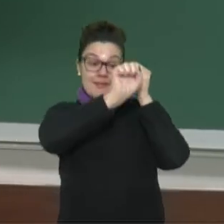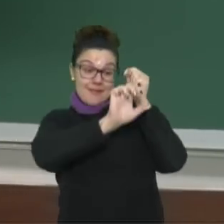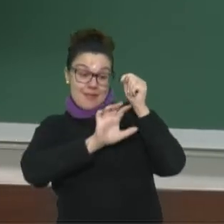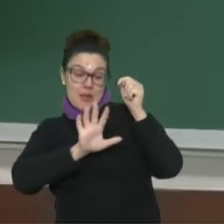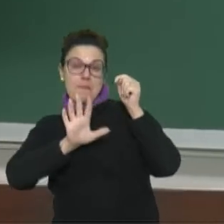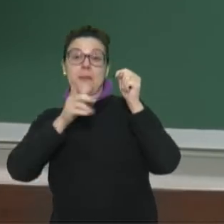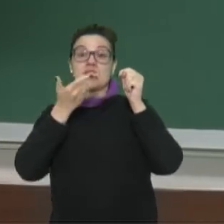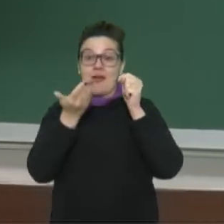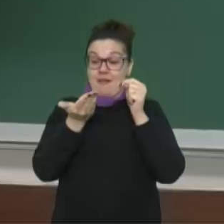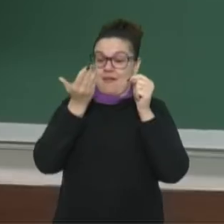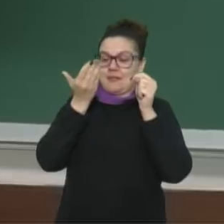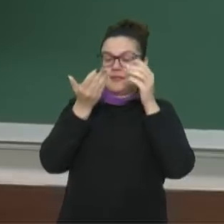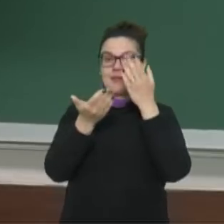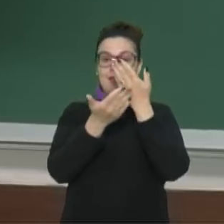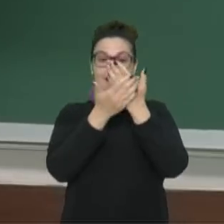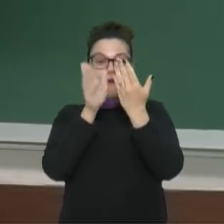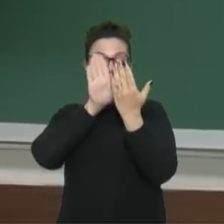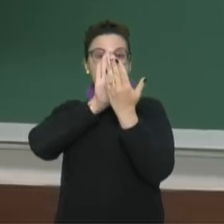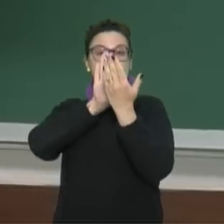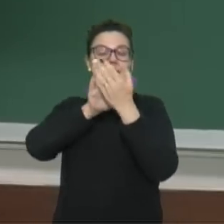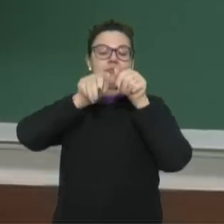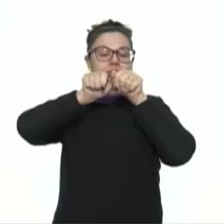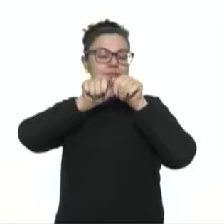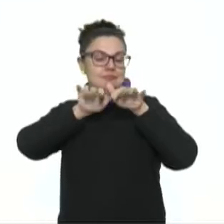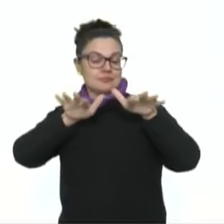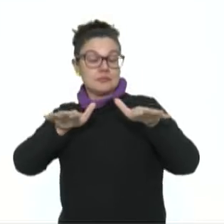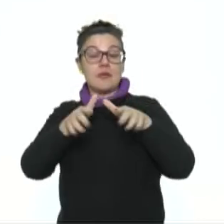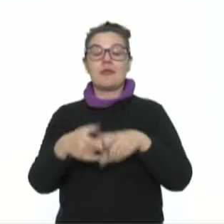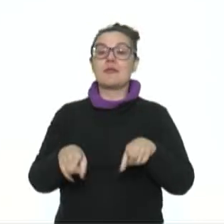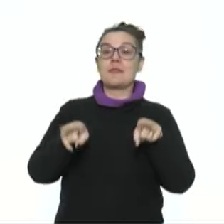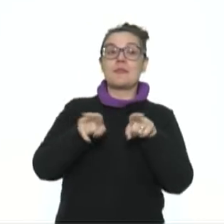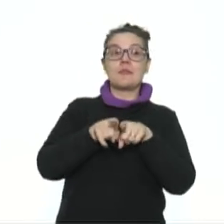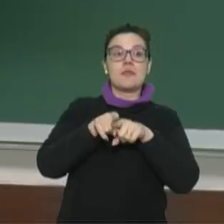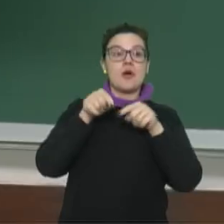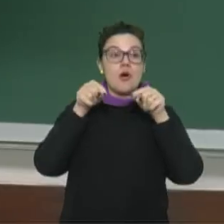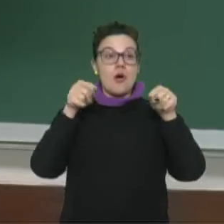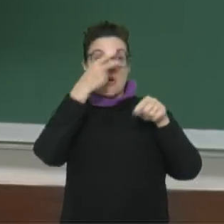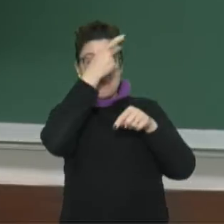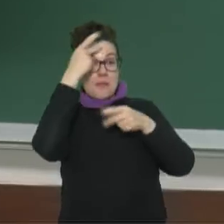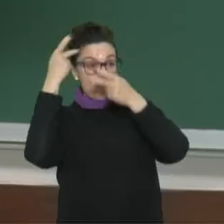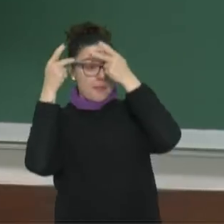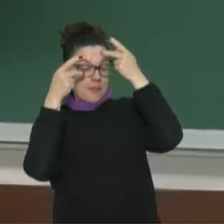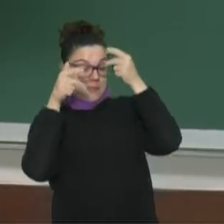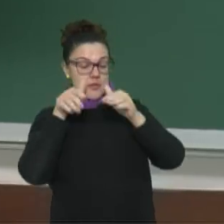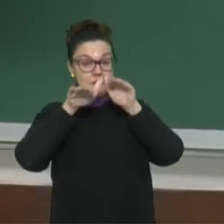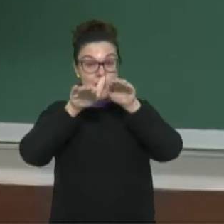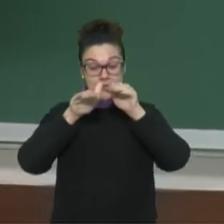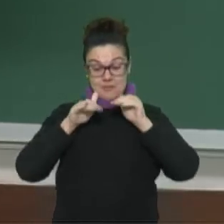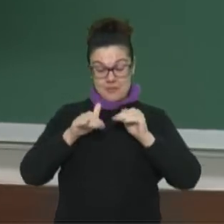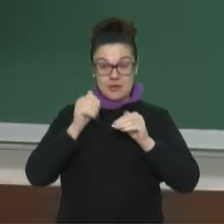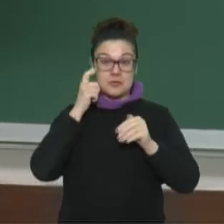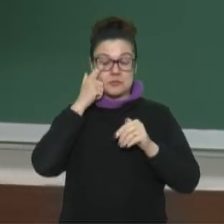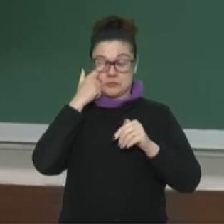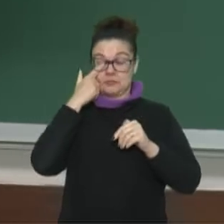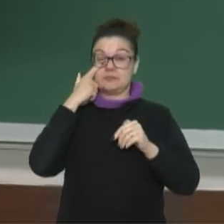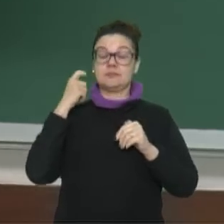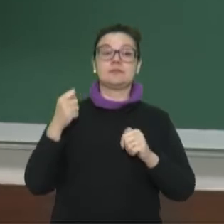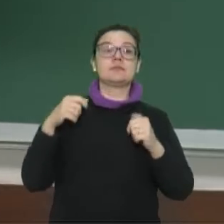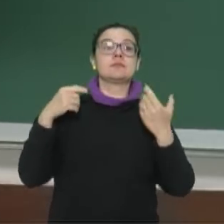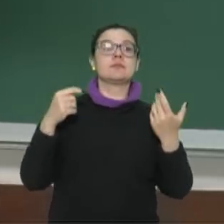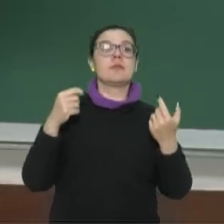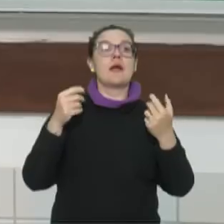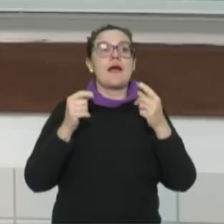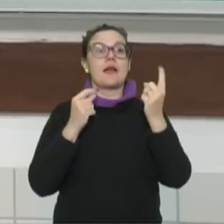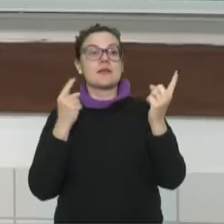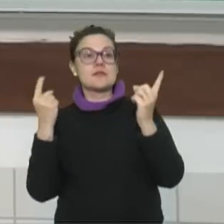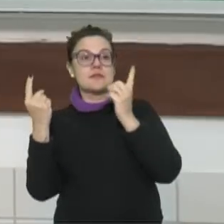tinha observado, né, a paisagem do mar, a gente tem aqui, ó, essas pessoas aqui embaixo. E elas